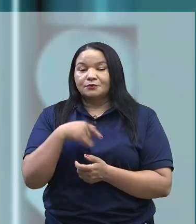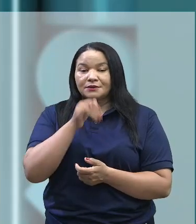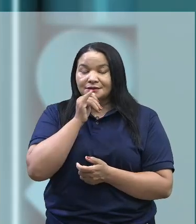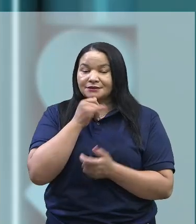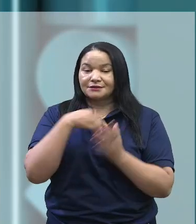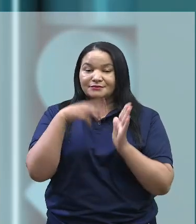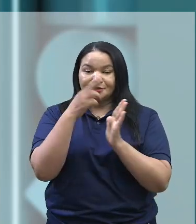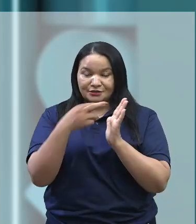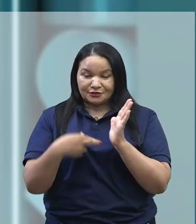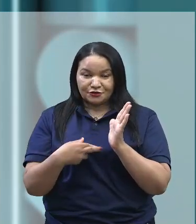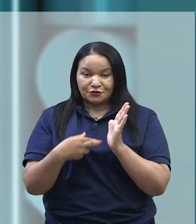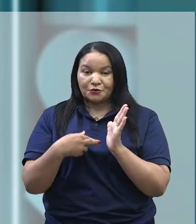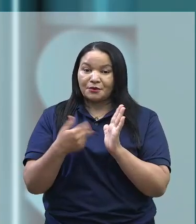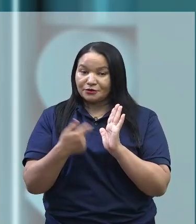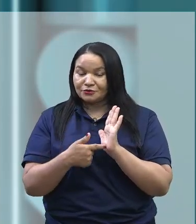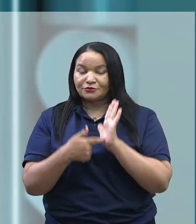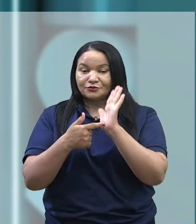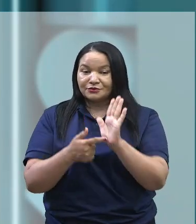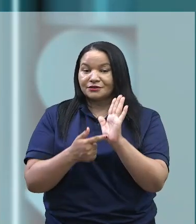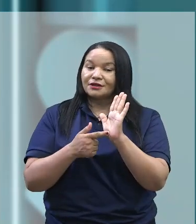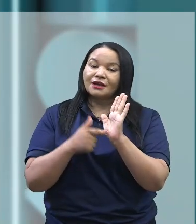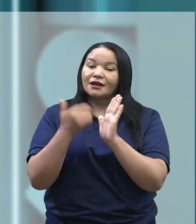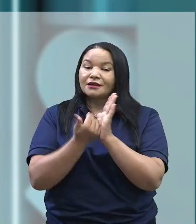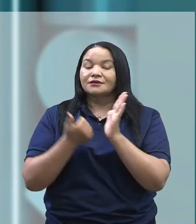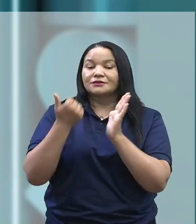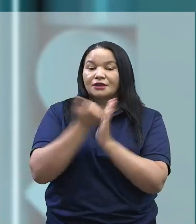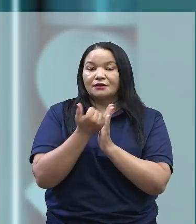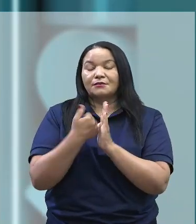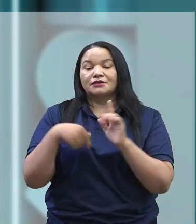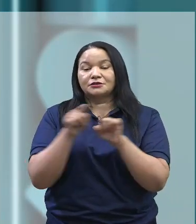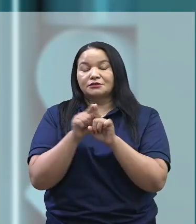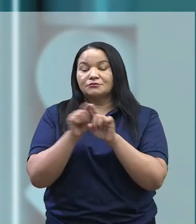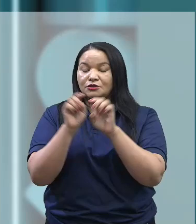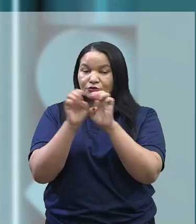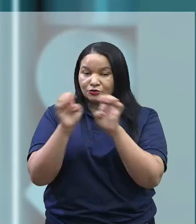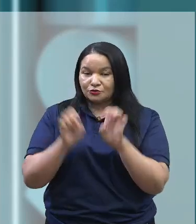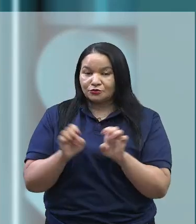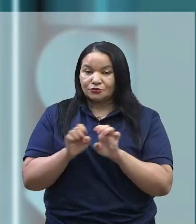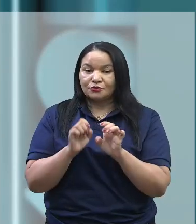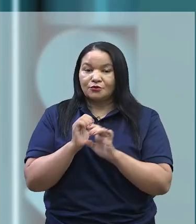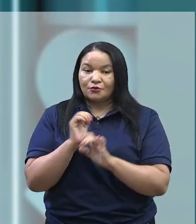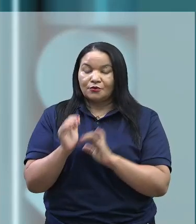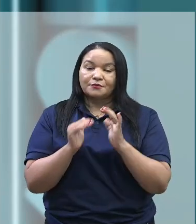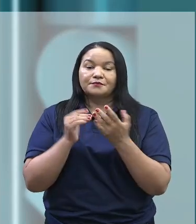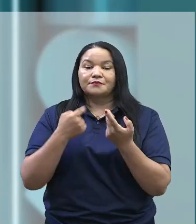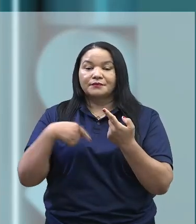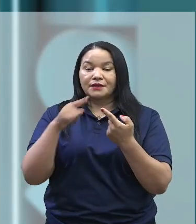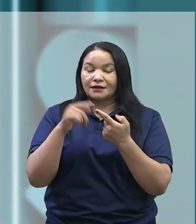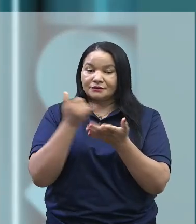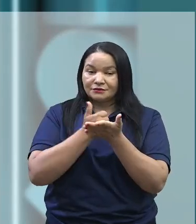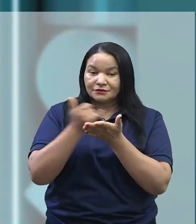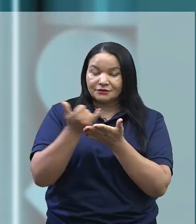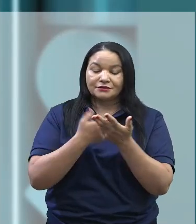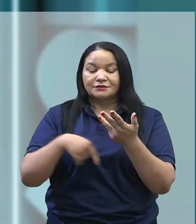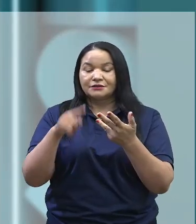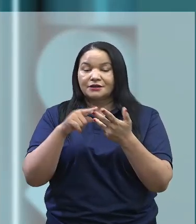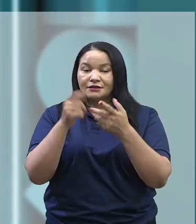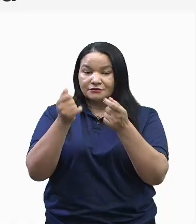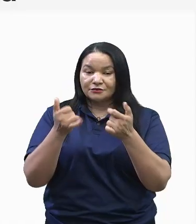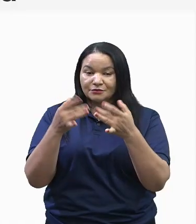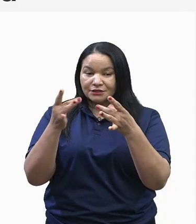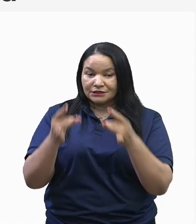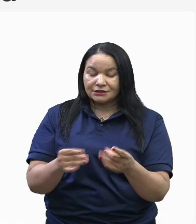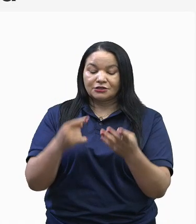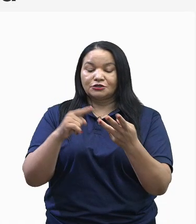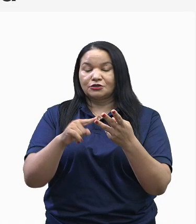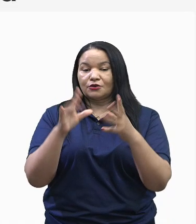para intensificar essa estrutura de introdução, desenvolvimento e conclusão. Acompanhe aí na